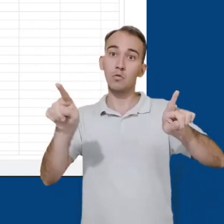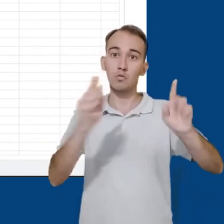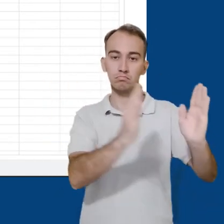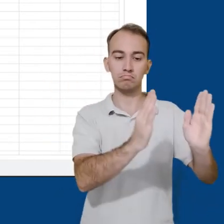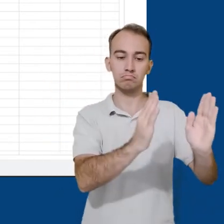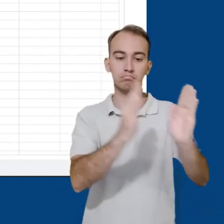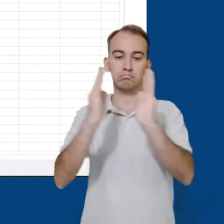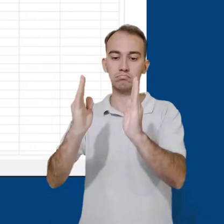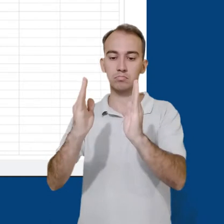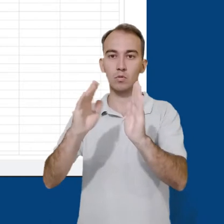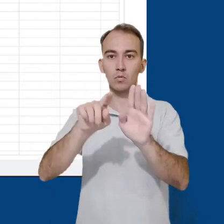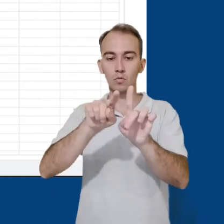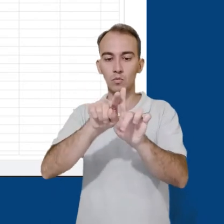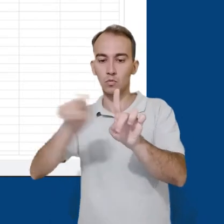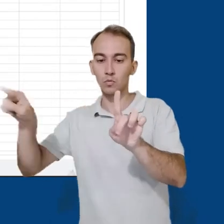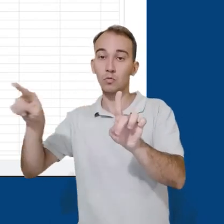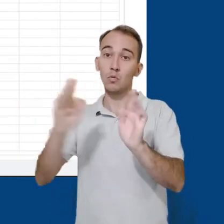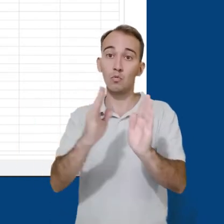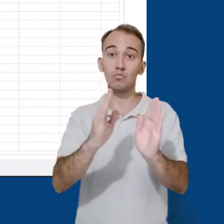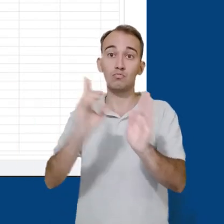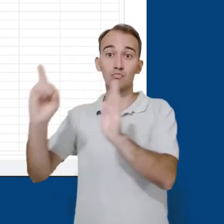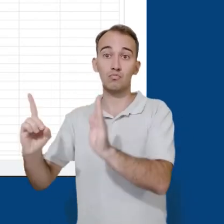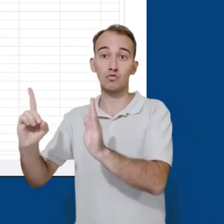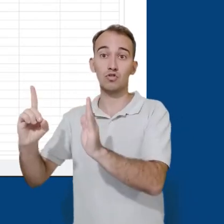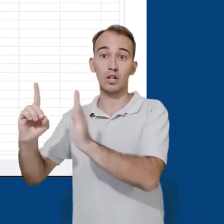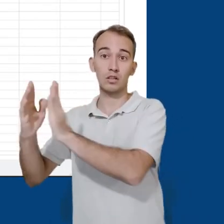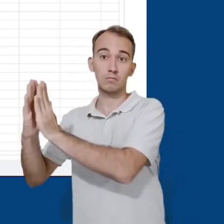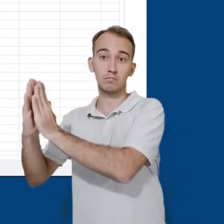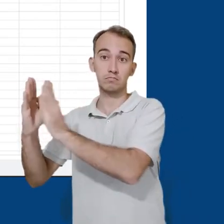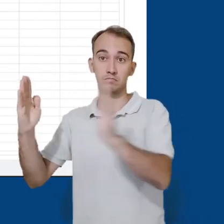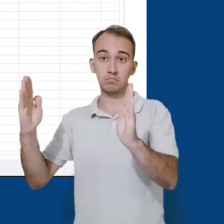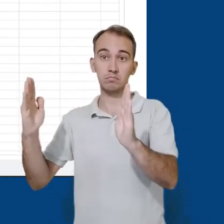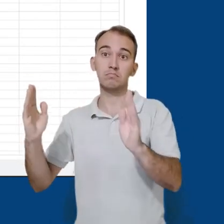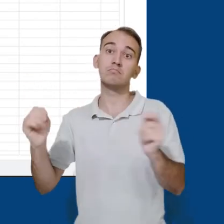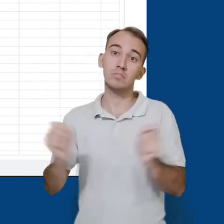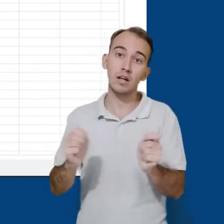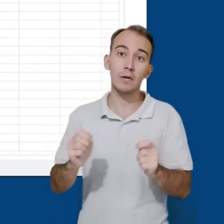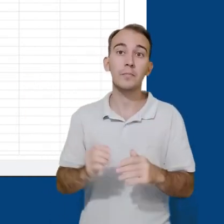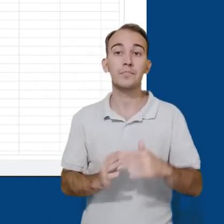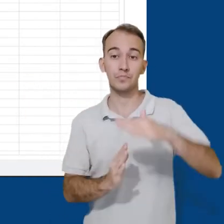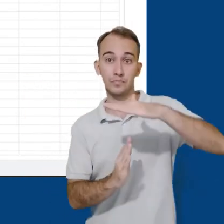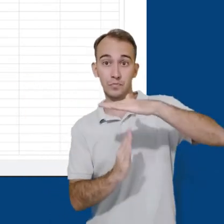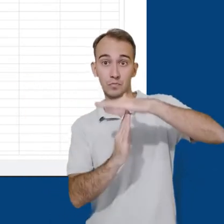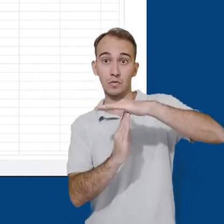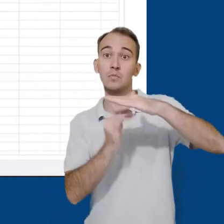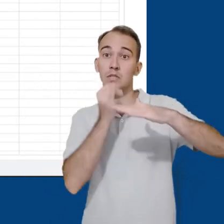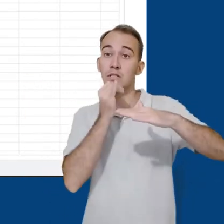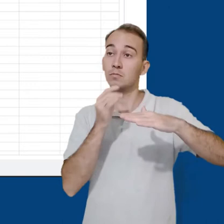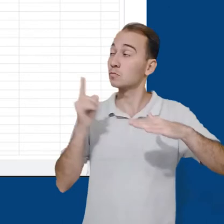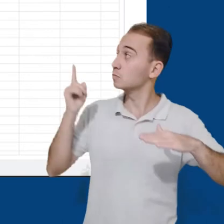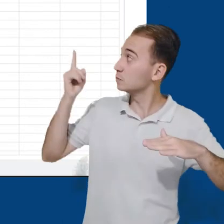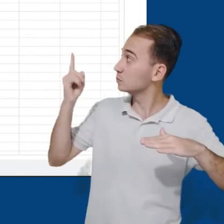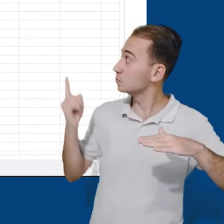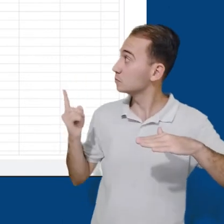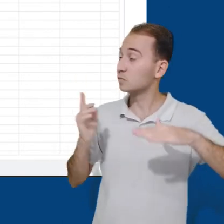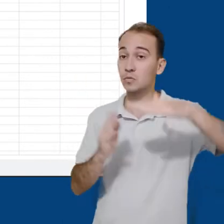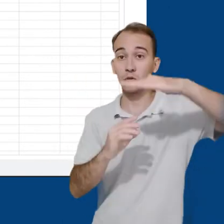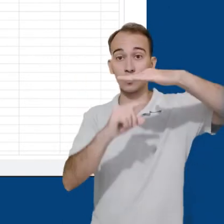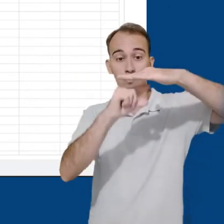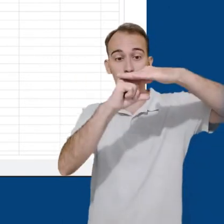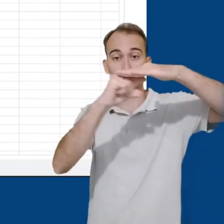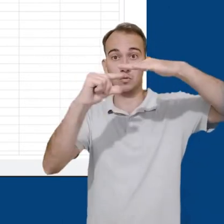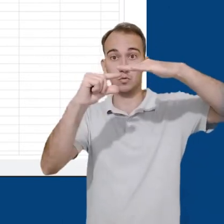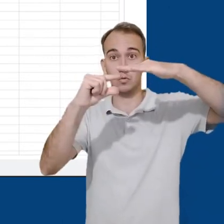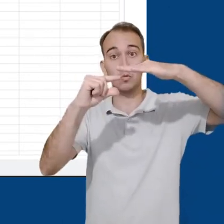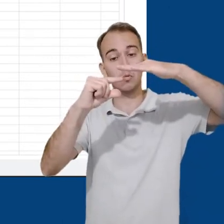ao centro ou à direita o segundo o ícone nos permite escolher a altura do texto se ele ficar